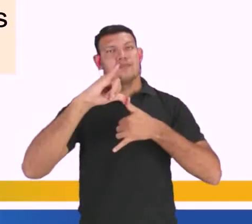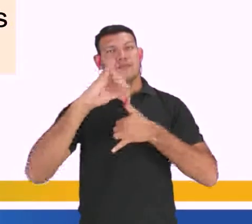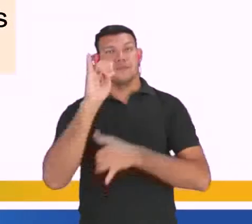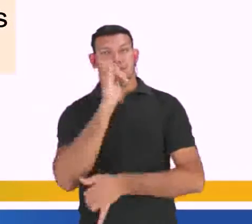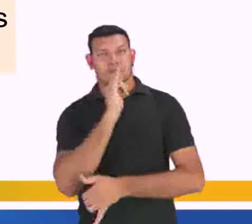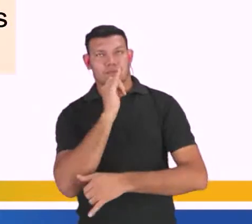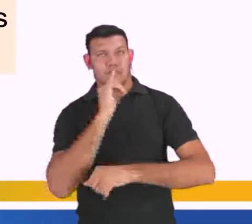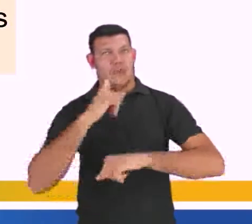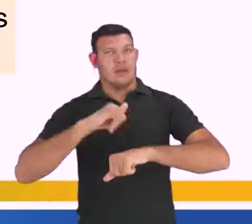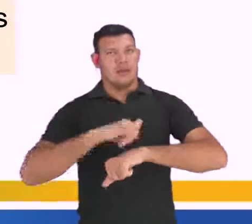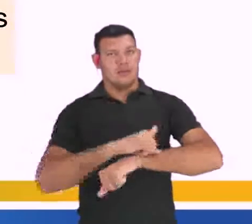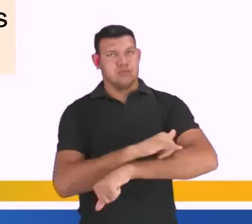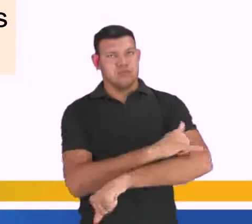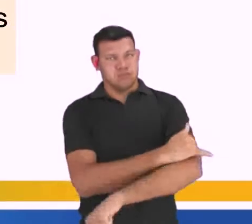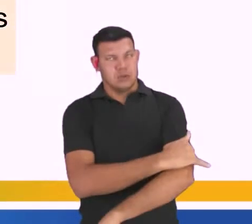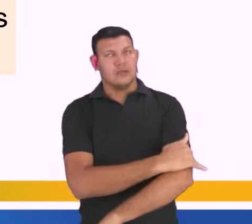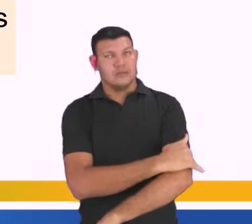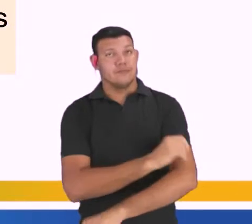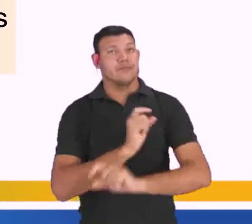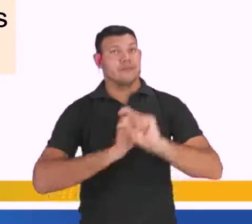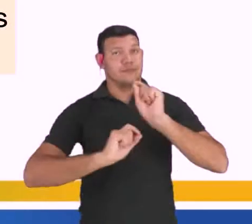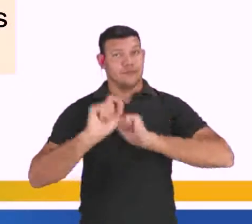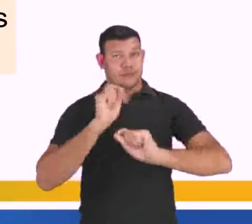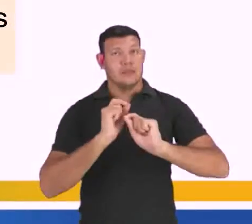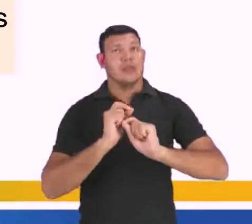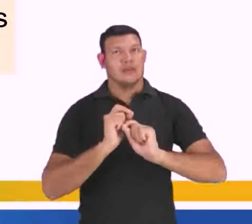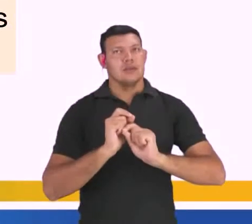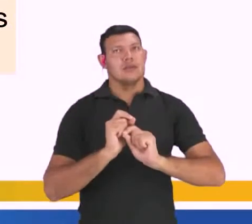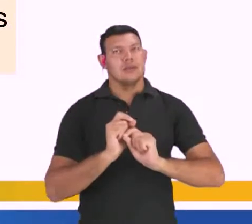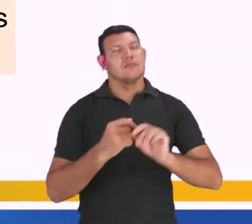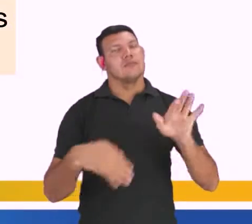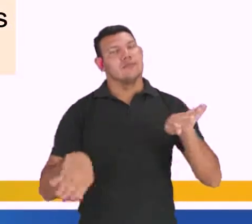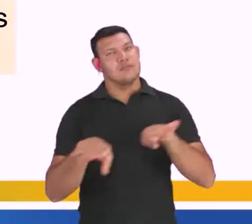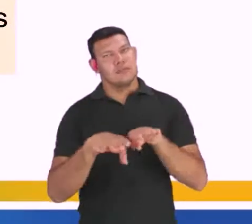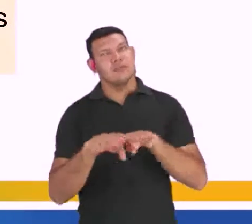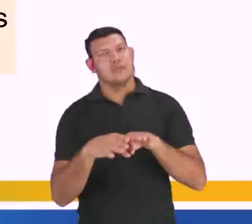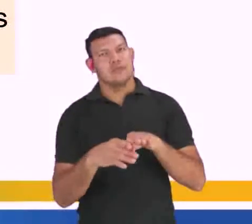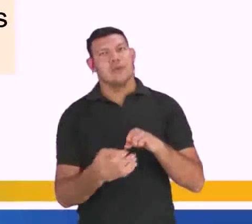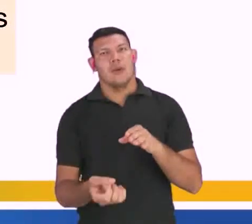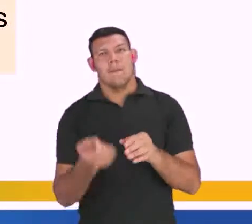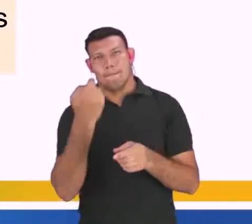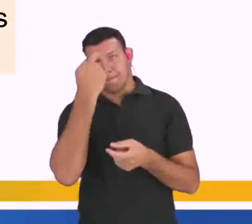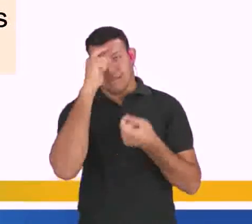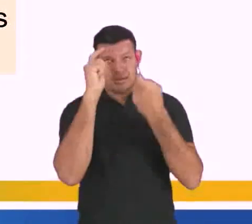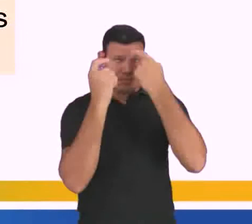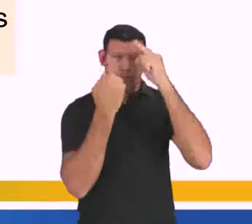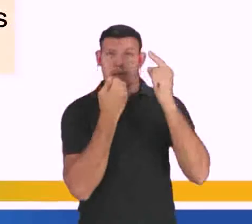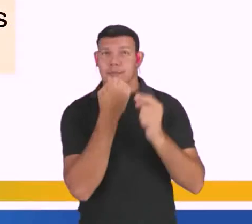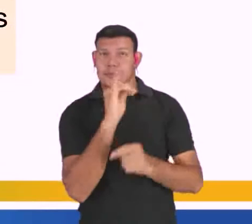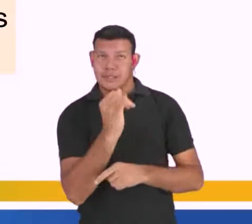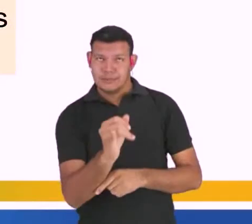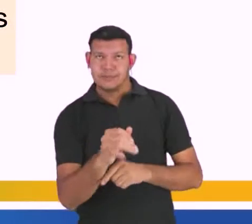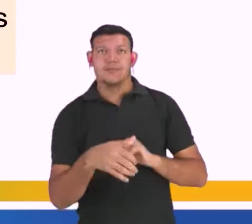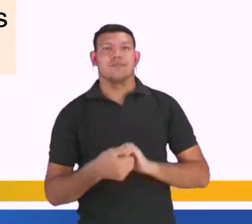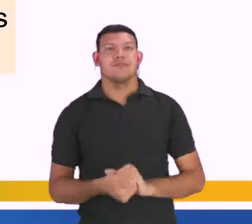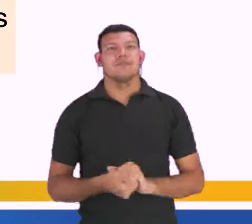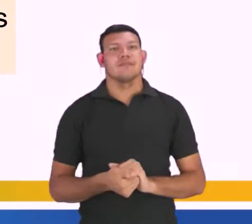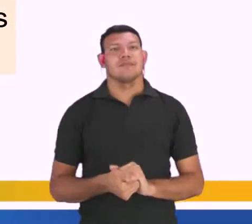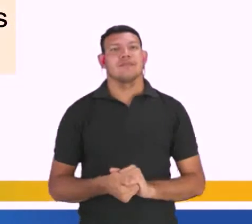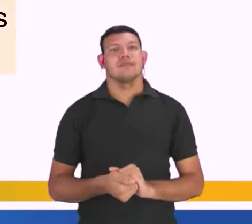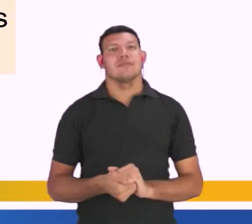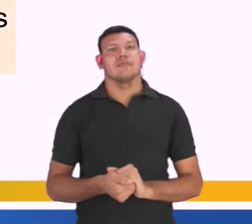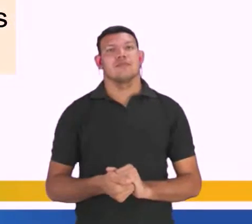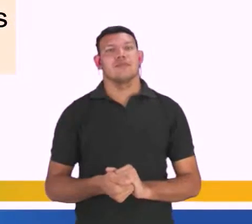gorduras e eles também são fontes de energia, né? Eles são fundamentais para o corpo humano e para a saúde.